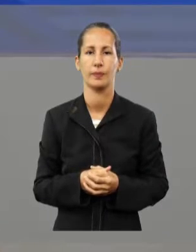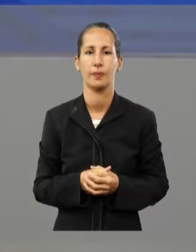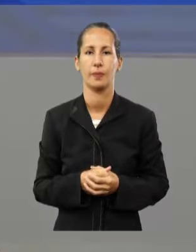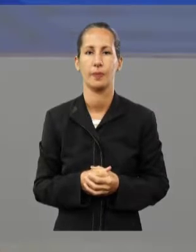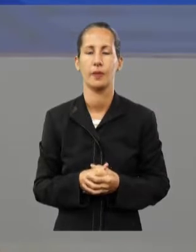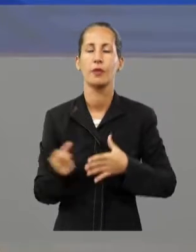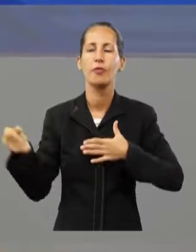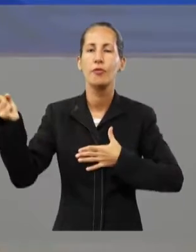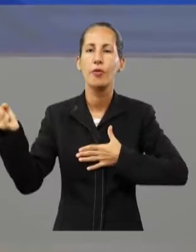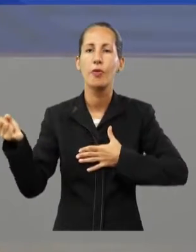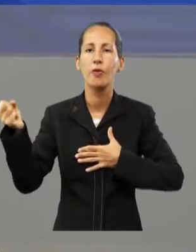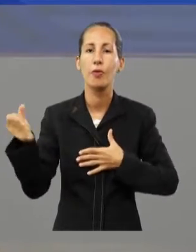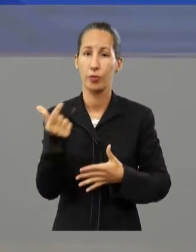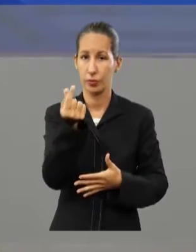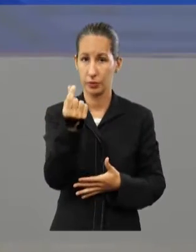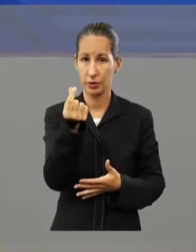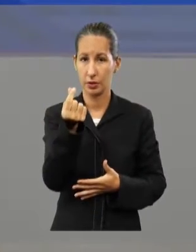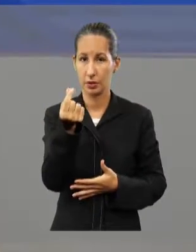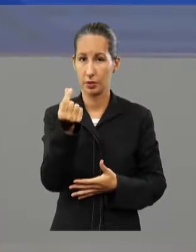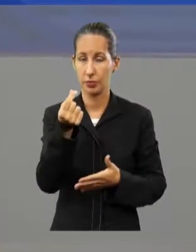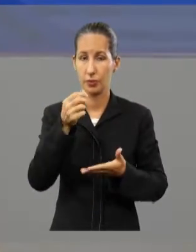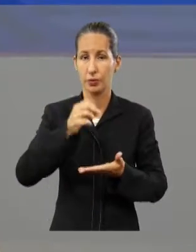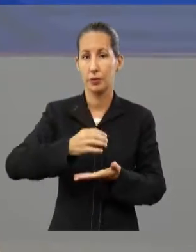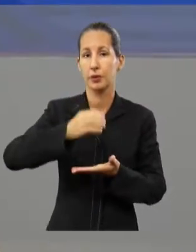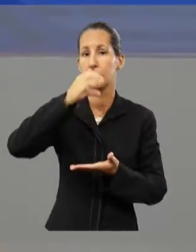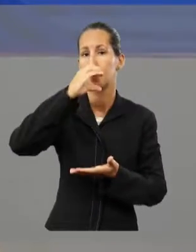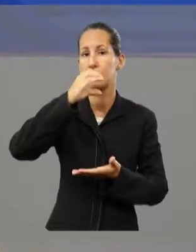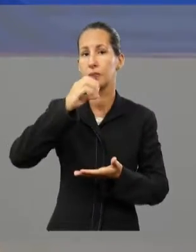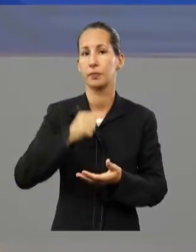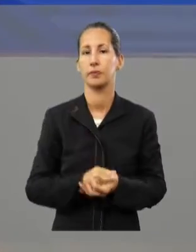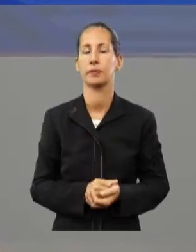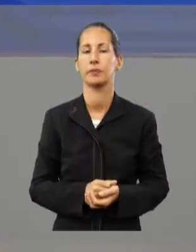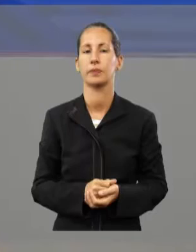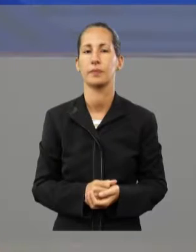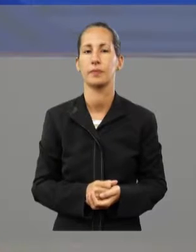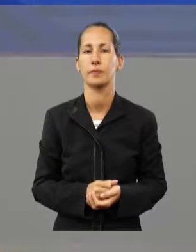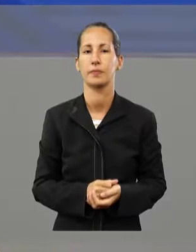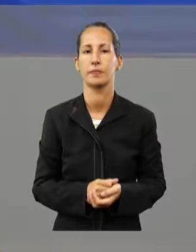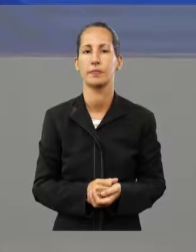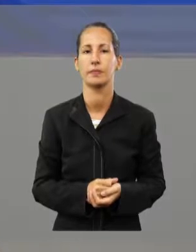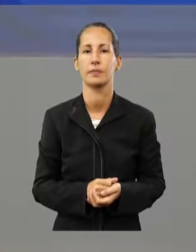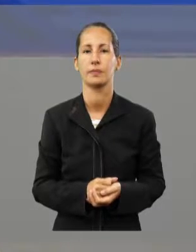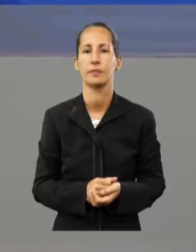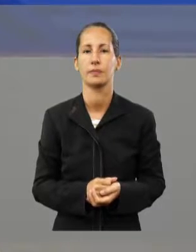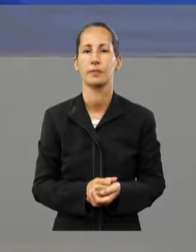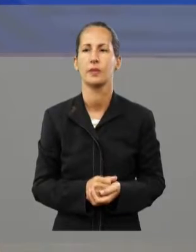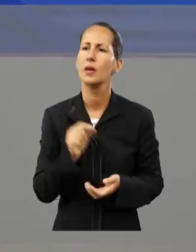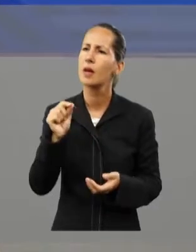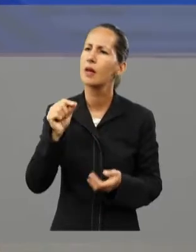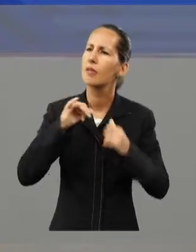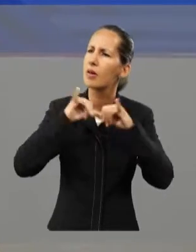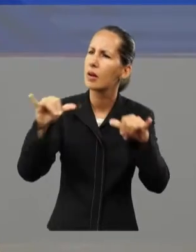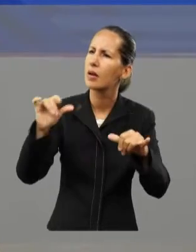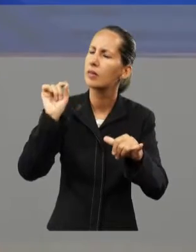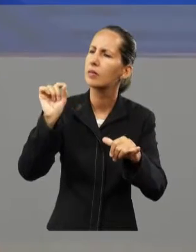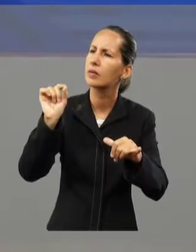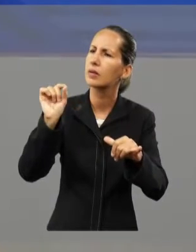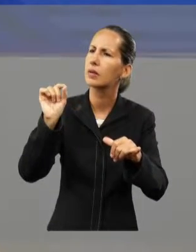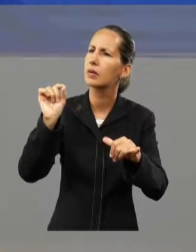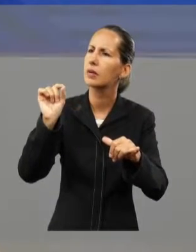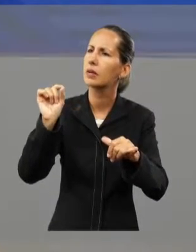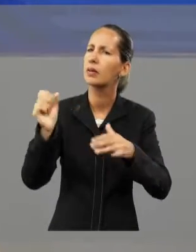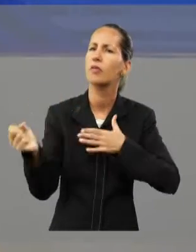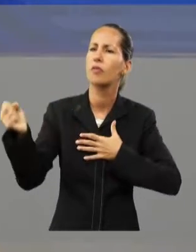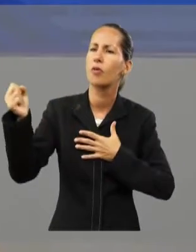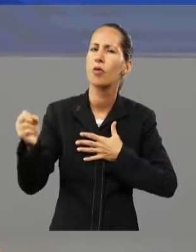Aí eu fiz o forró, o dinheiro da bebida, paguei o tocador. Aí eu pusei, esse é pra onde? Vou